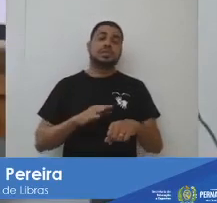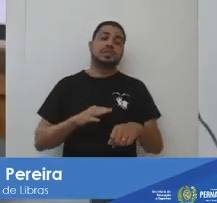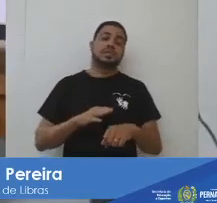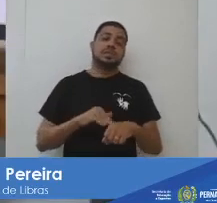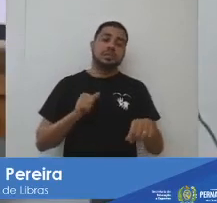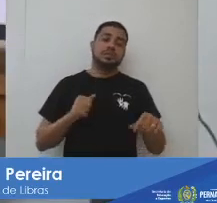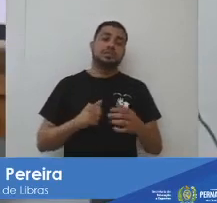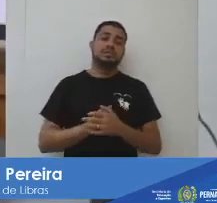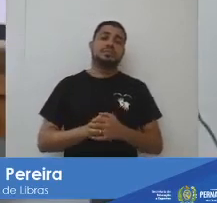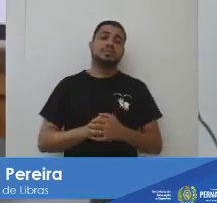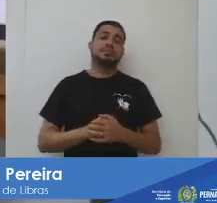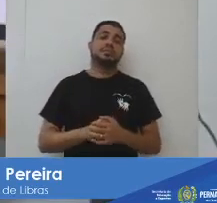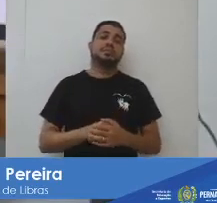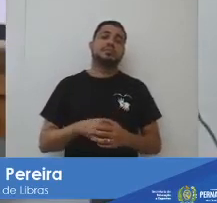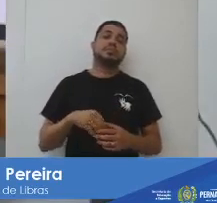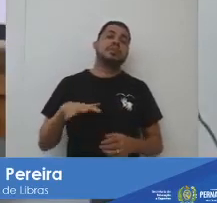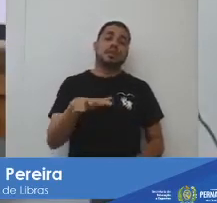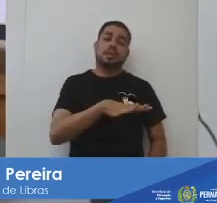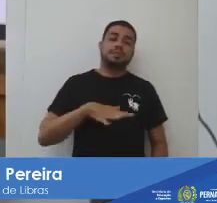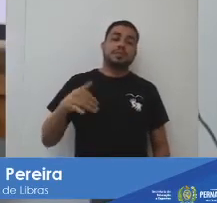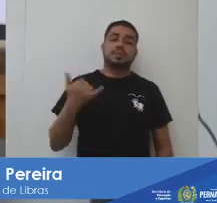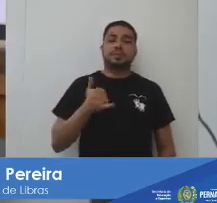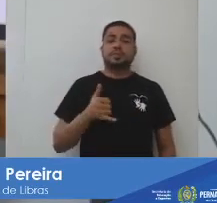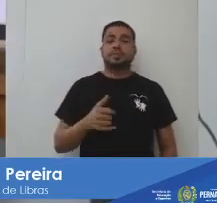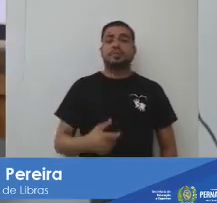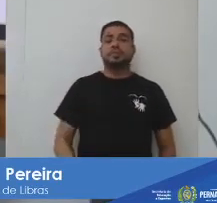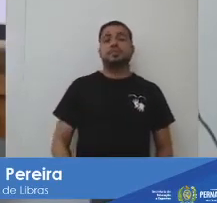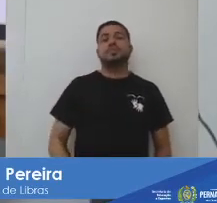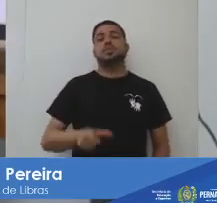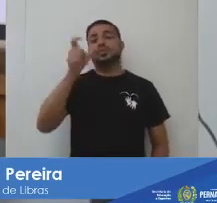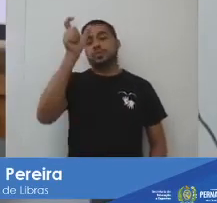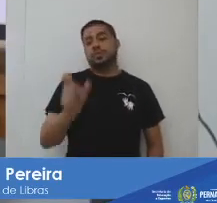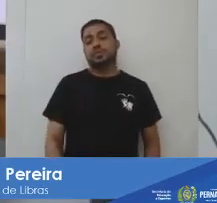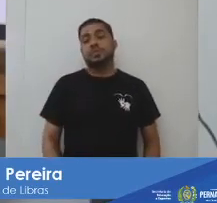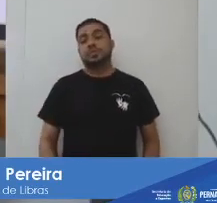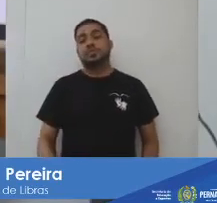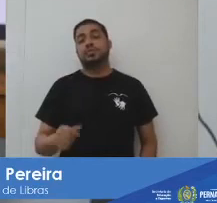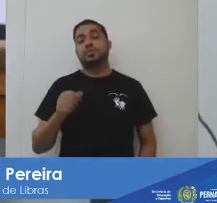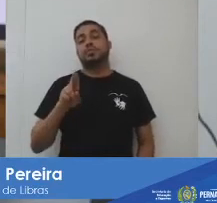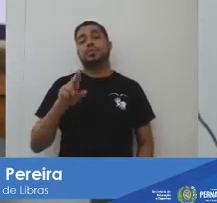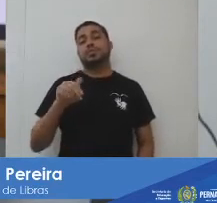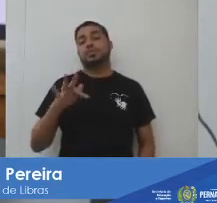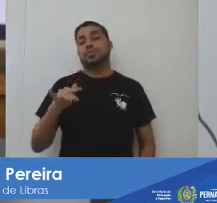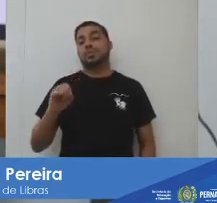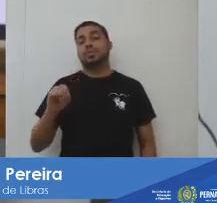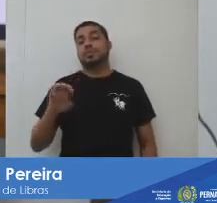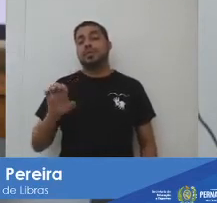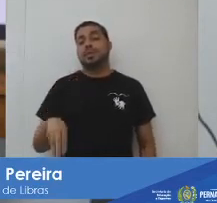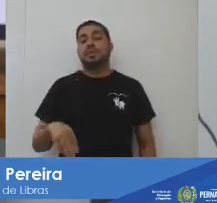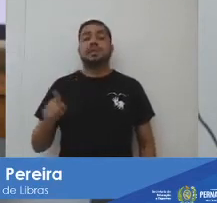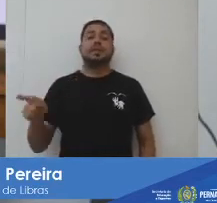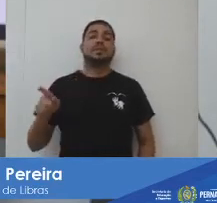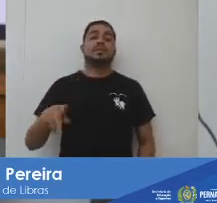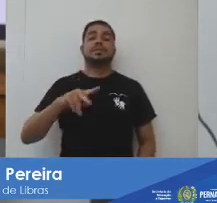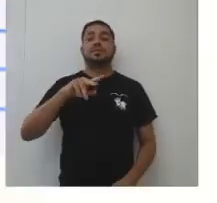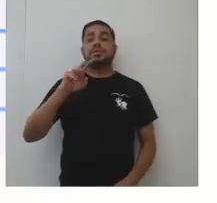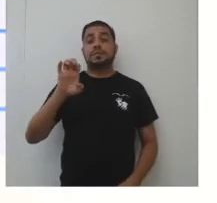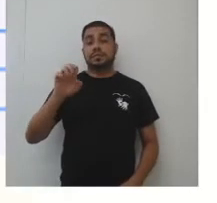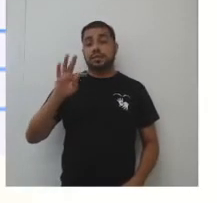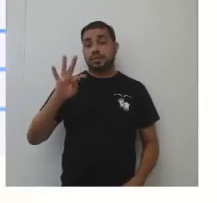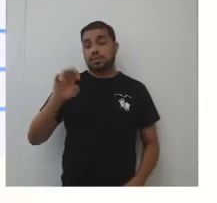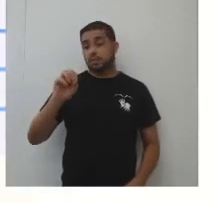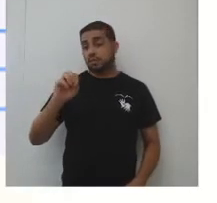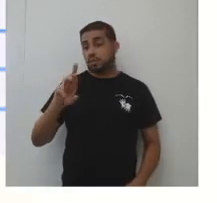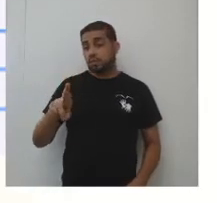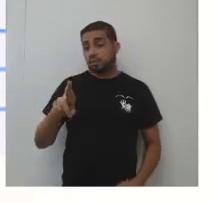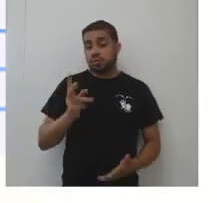chama-se campo elétrico uniforme aquele em que o vetor campo elétrico é constante